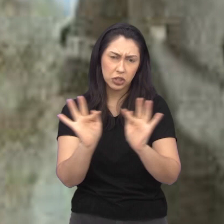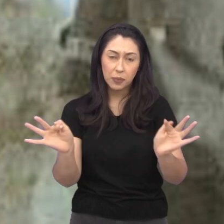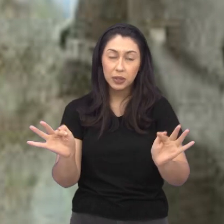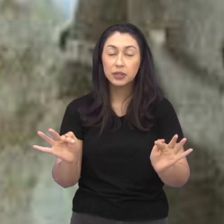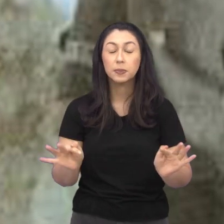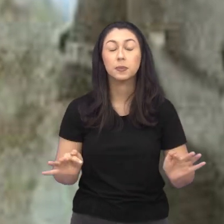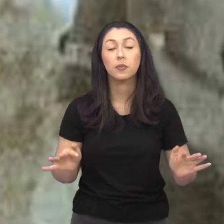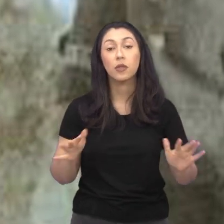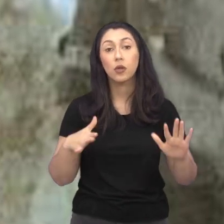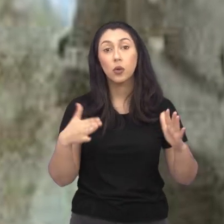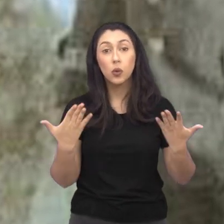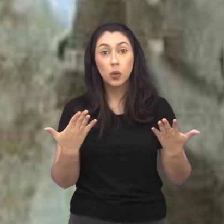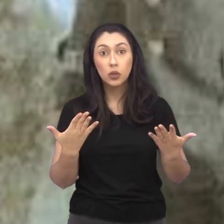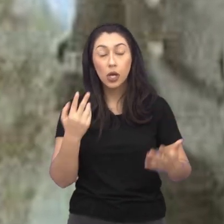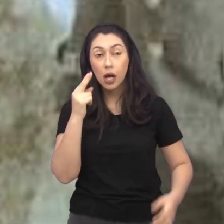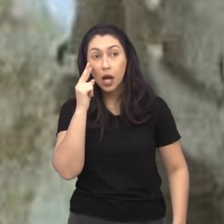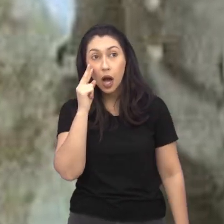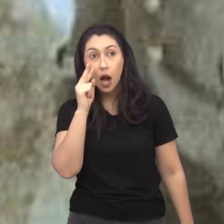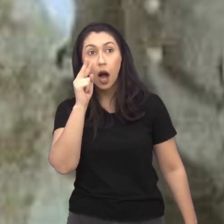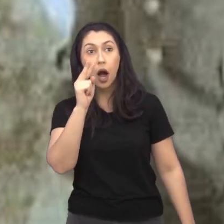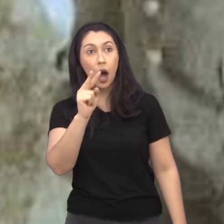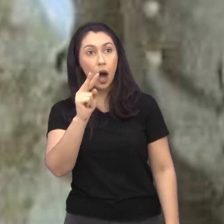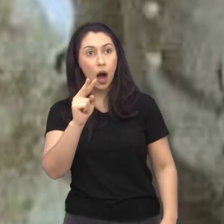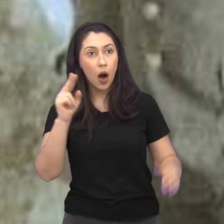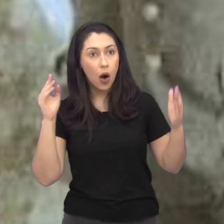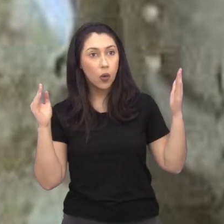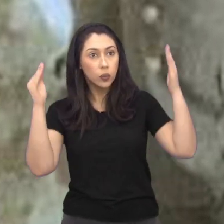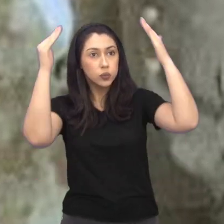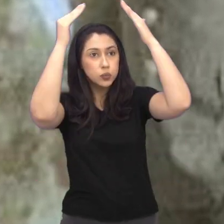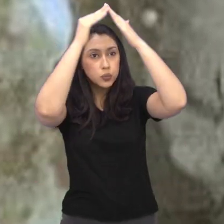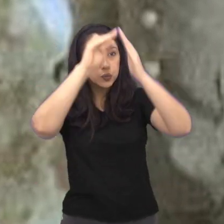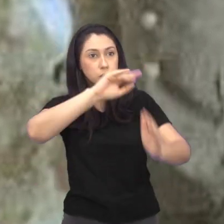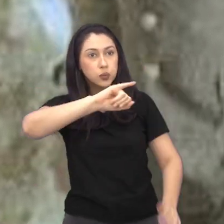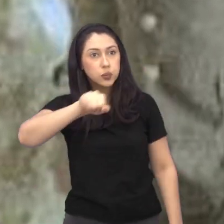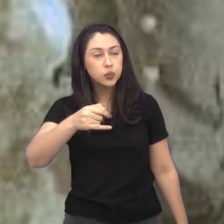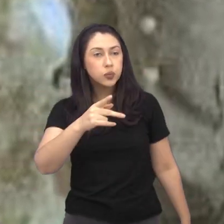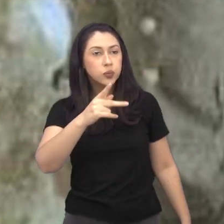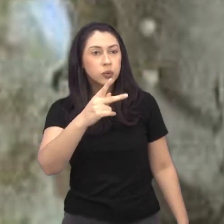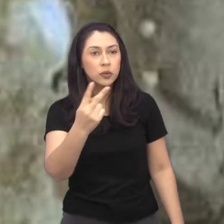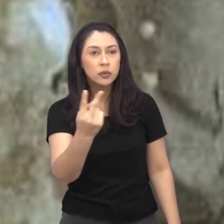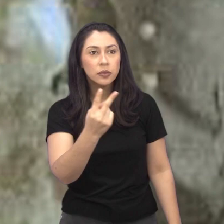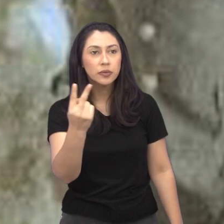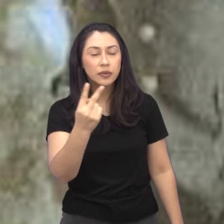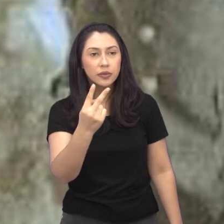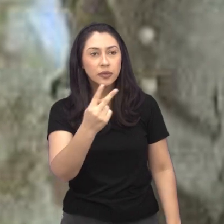pequena. E quando eu vi o Papa João Paulo II